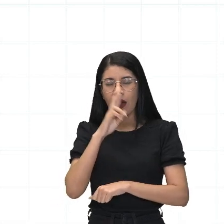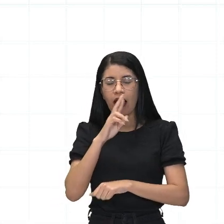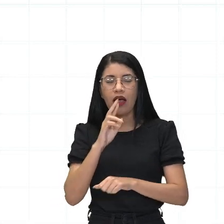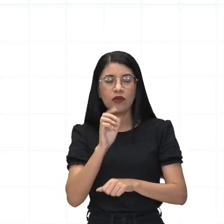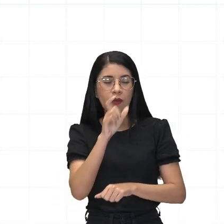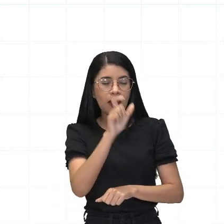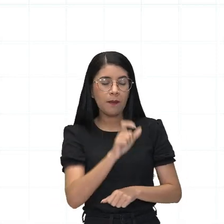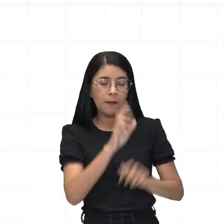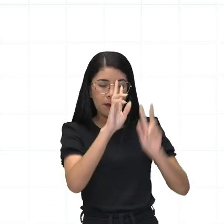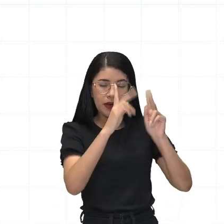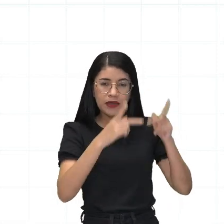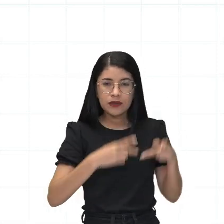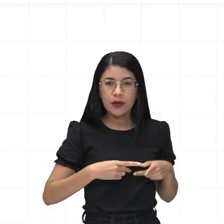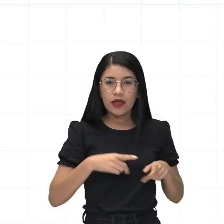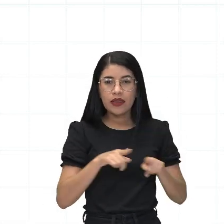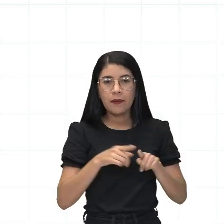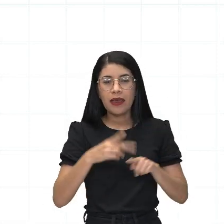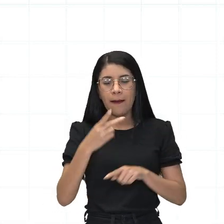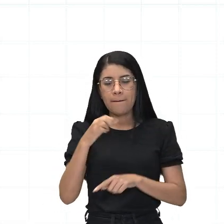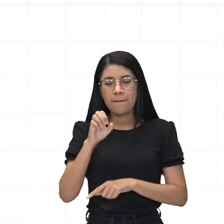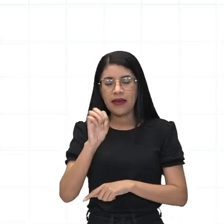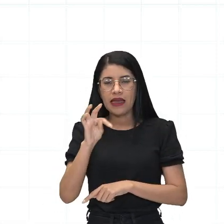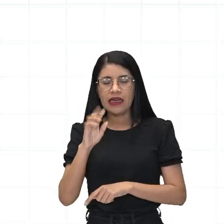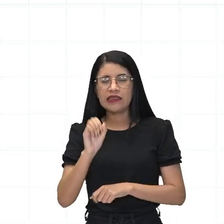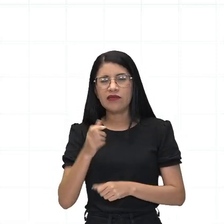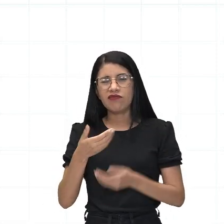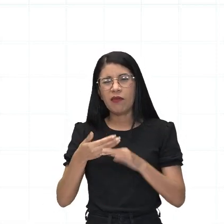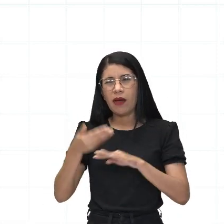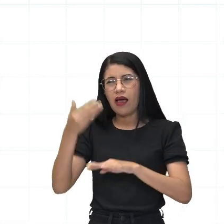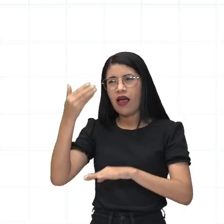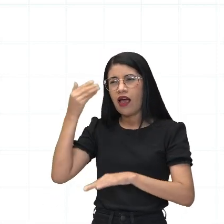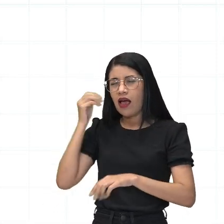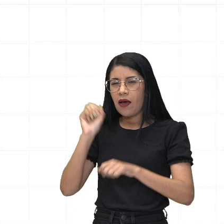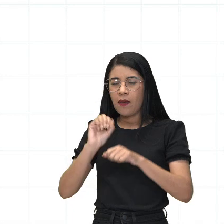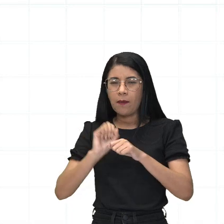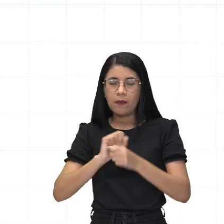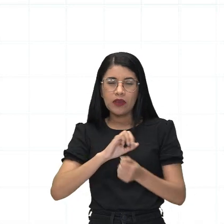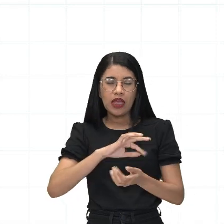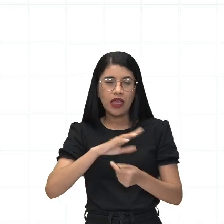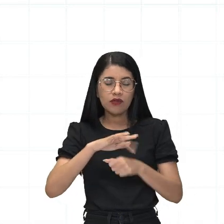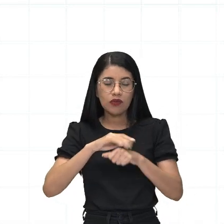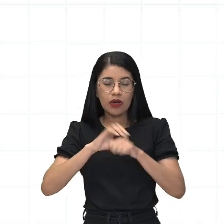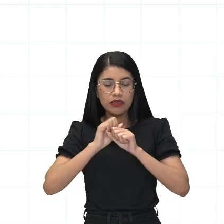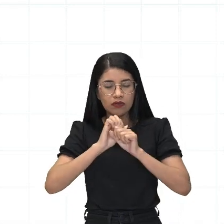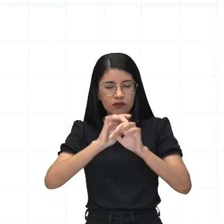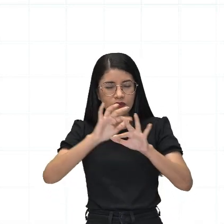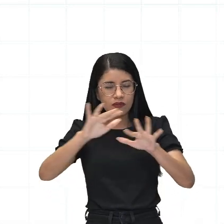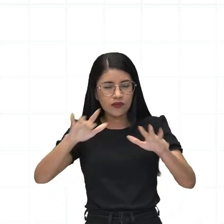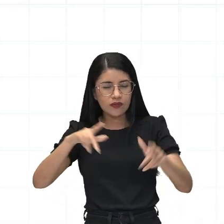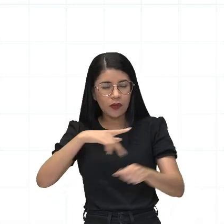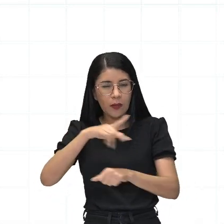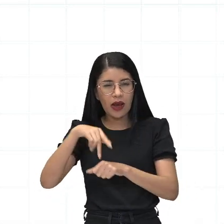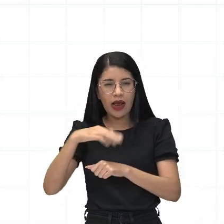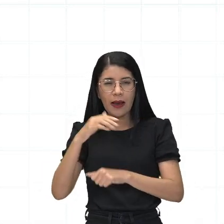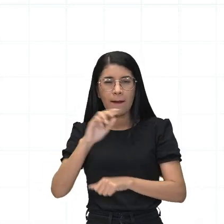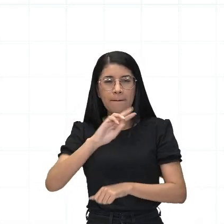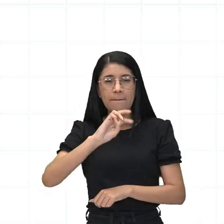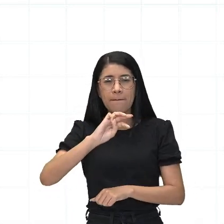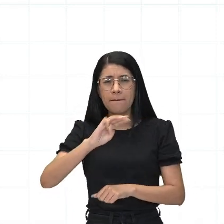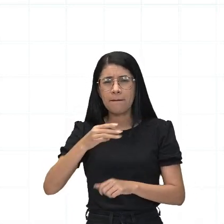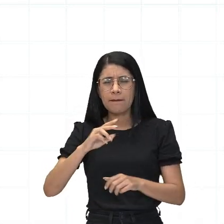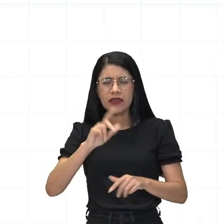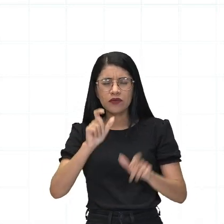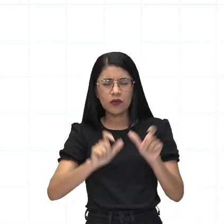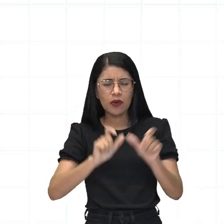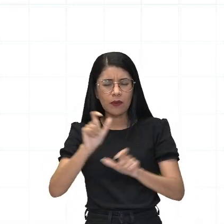humanos, então aquelas pestes, né? Aquelas pandemias vividas séculos atrás, que mataram milhões de gente